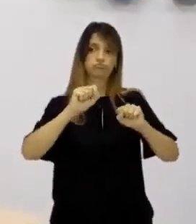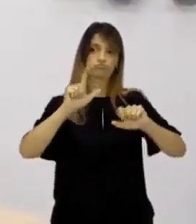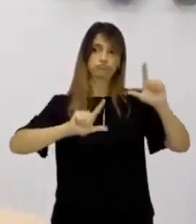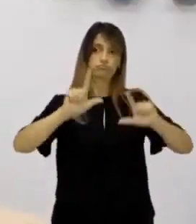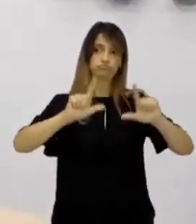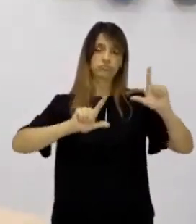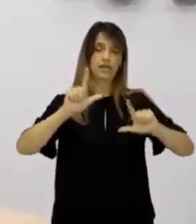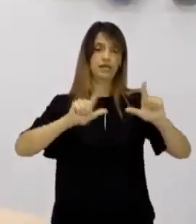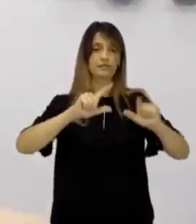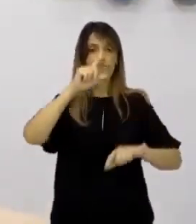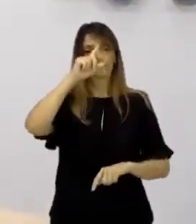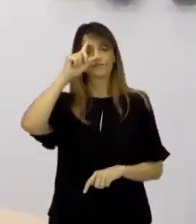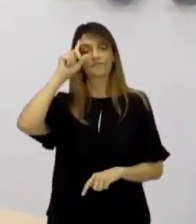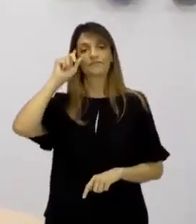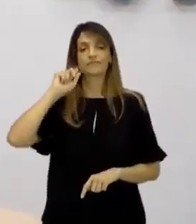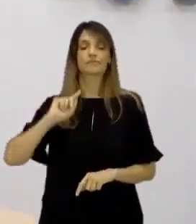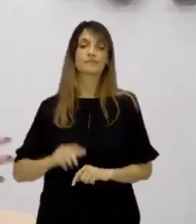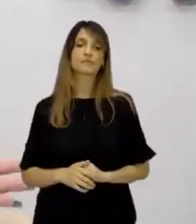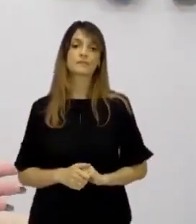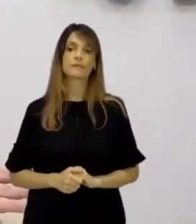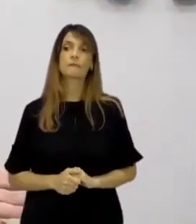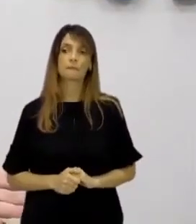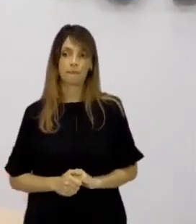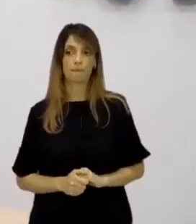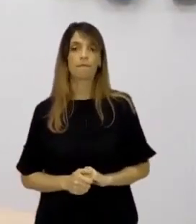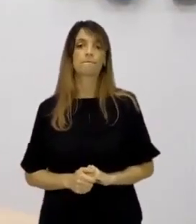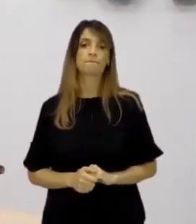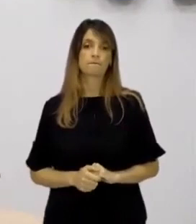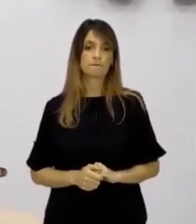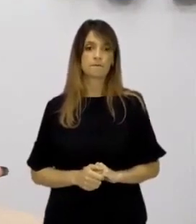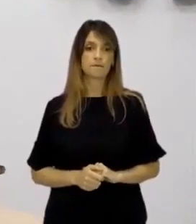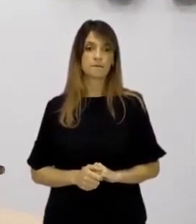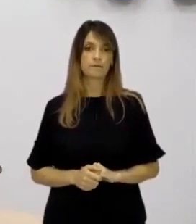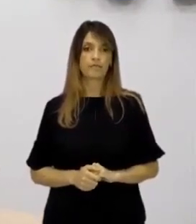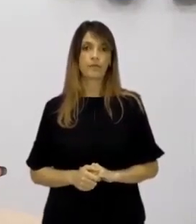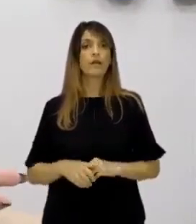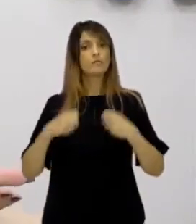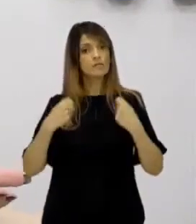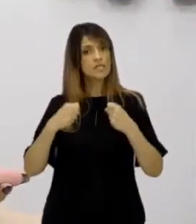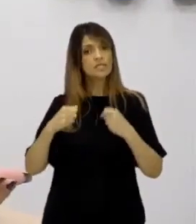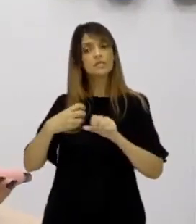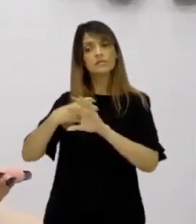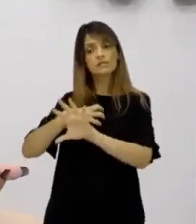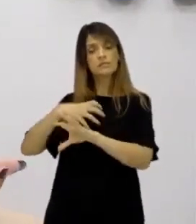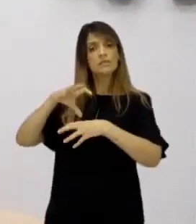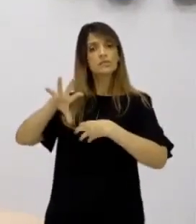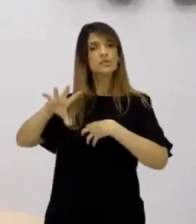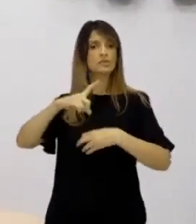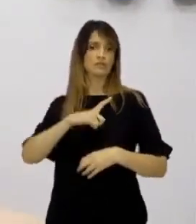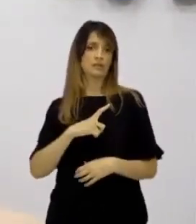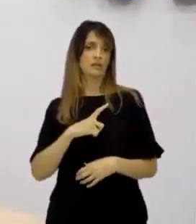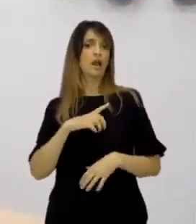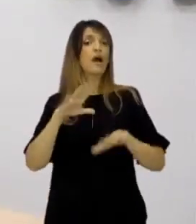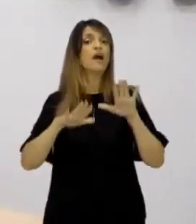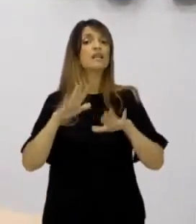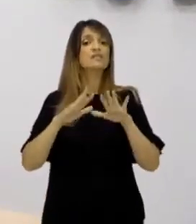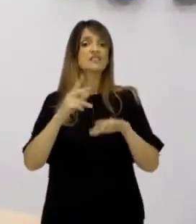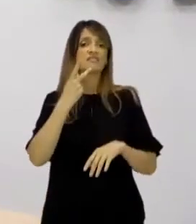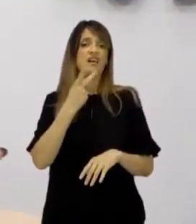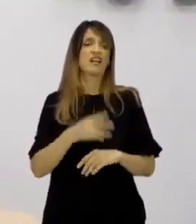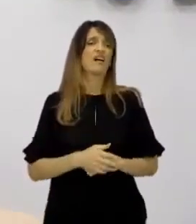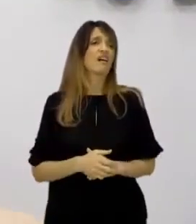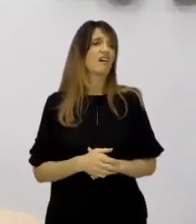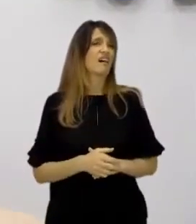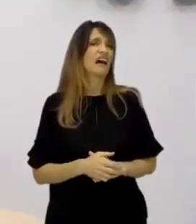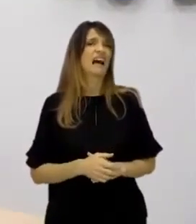acho que sempre vale o exercício, eu não sei o que você acha, Ju, de se colocar no lugar do outro sim, um pouco. Sim. Porque às vezes você chega e fala assim, ai, mas